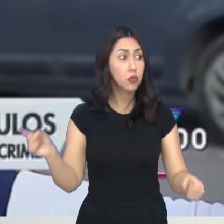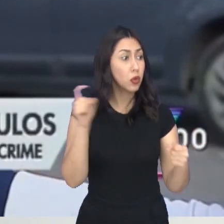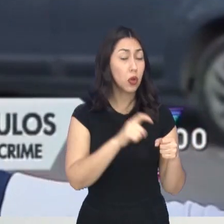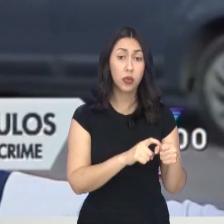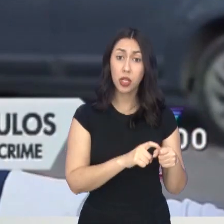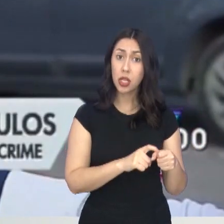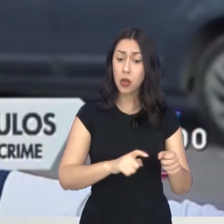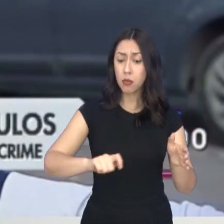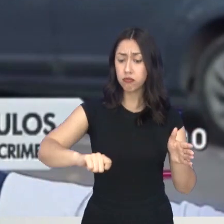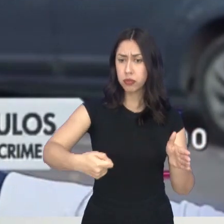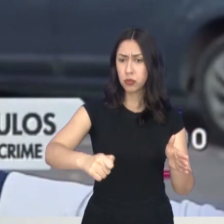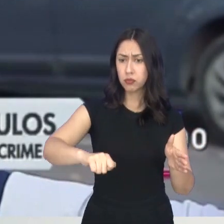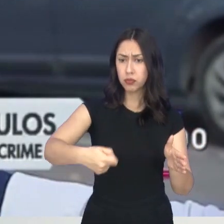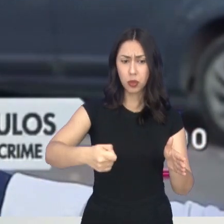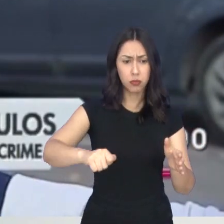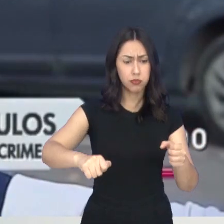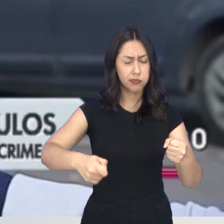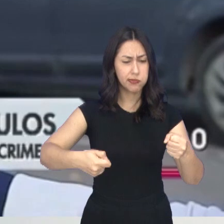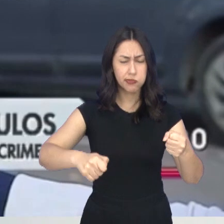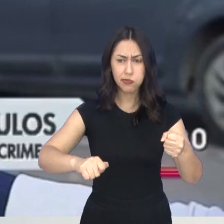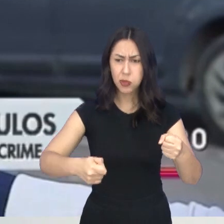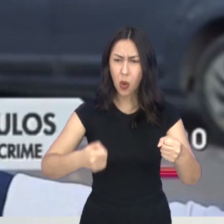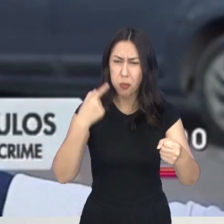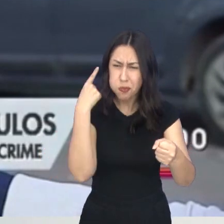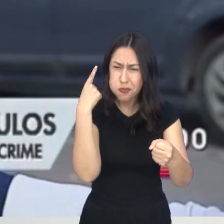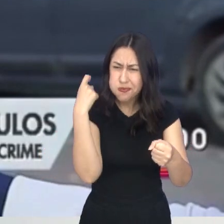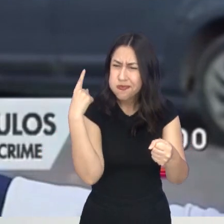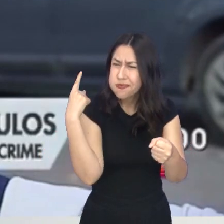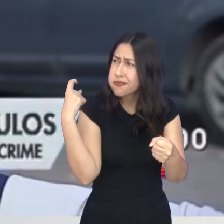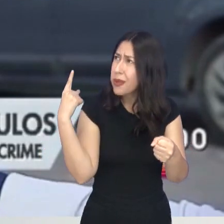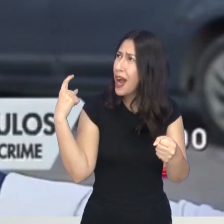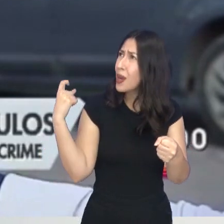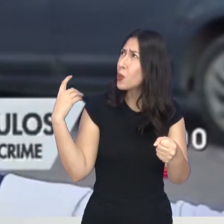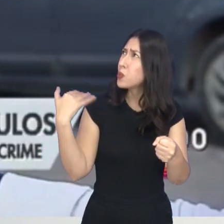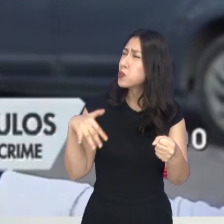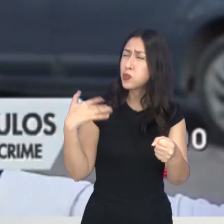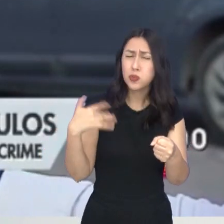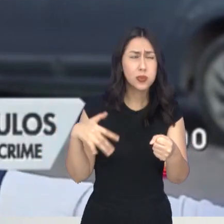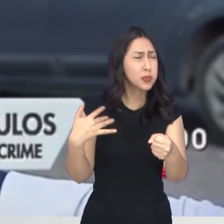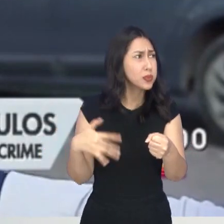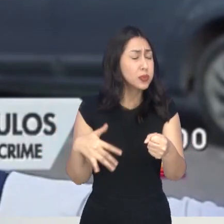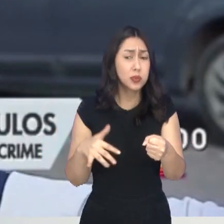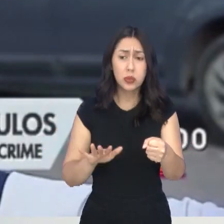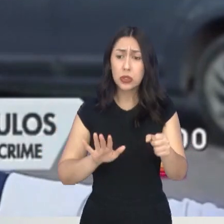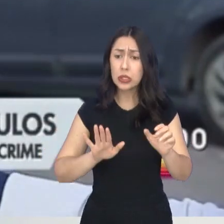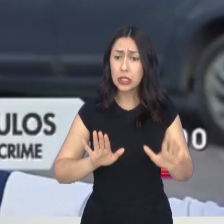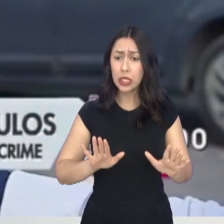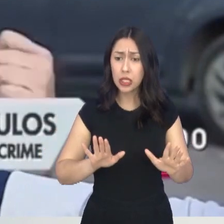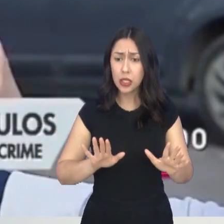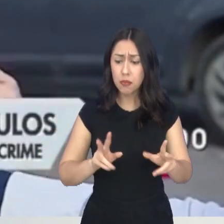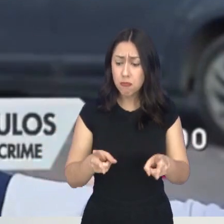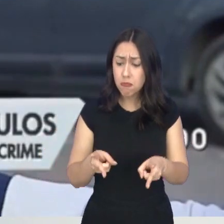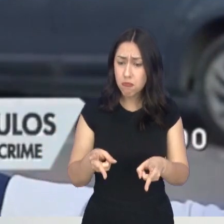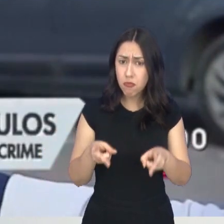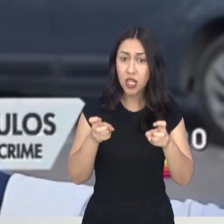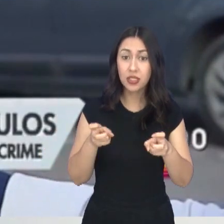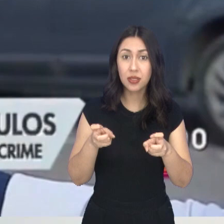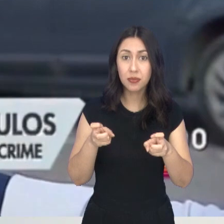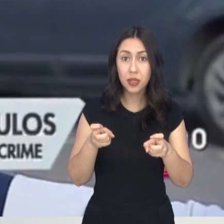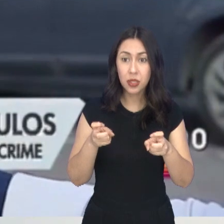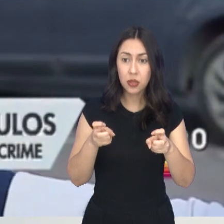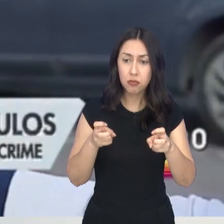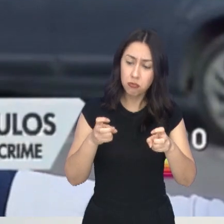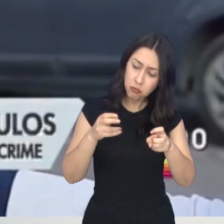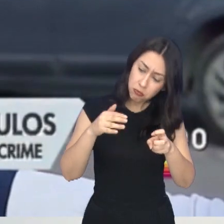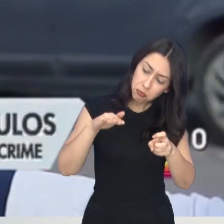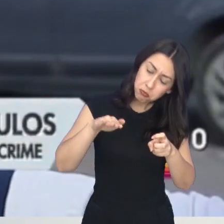fui ligar o carro, um barulho horroroso, um barulho bem alto. E daí, quando eu dei conta, fui olhar para debaixo